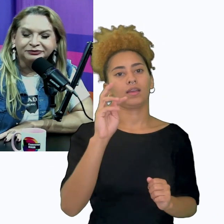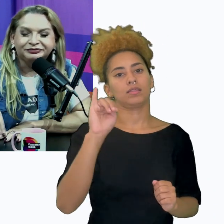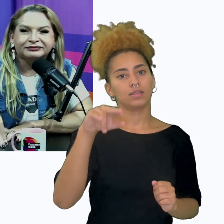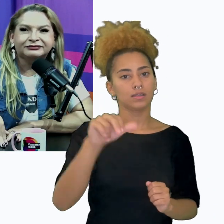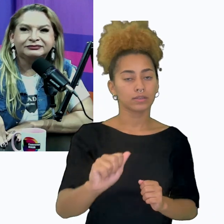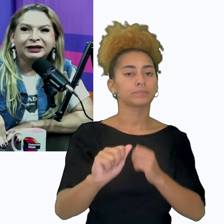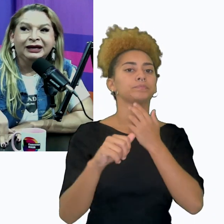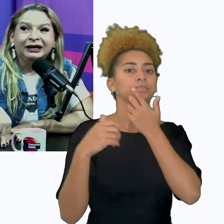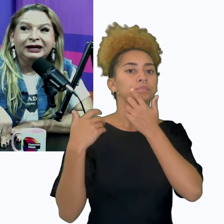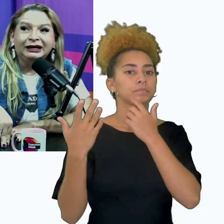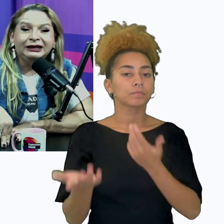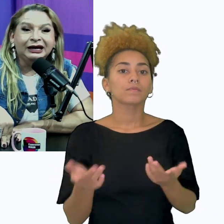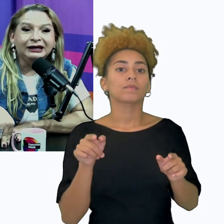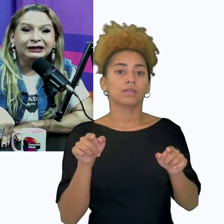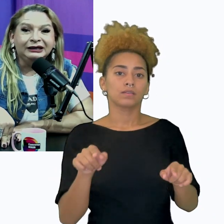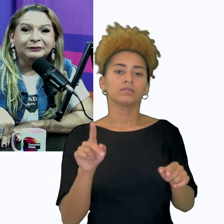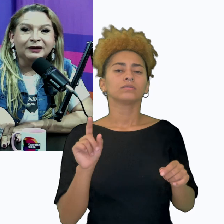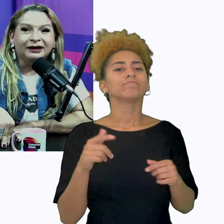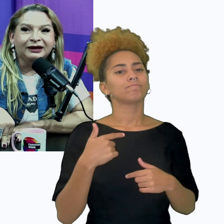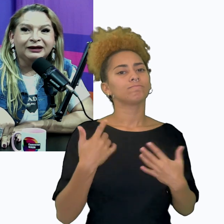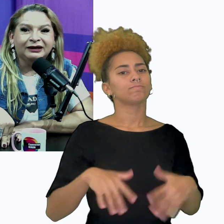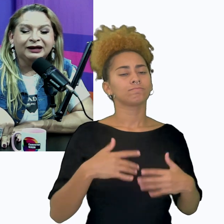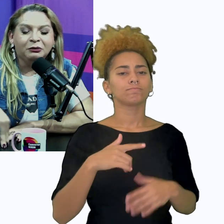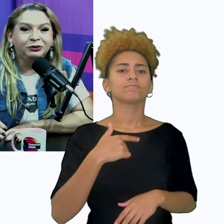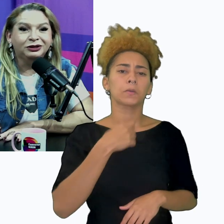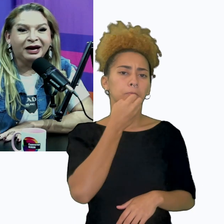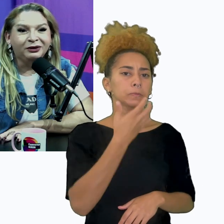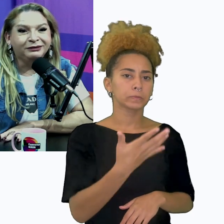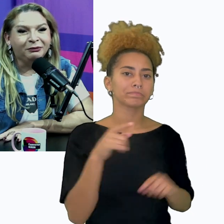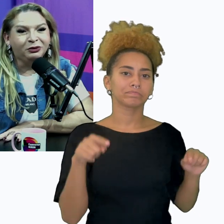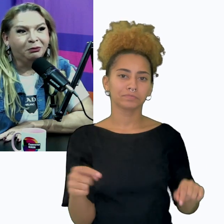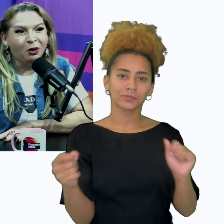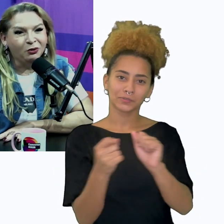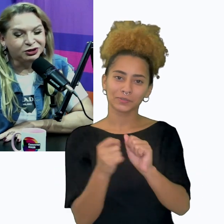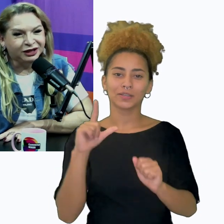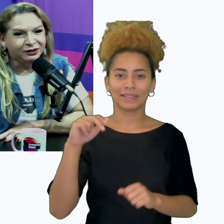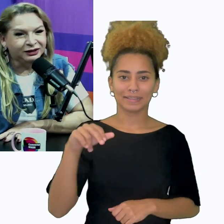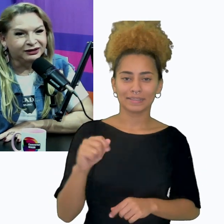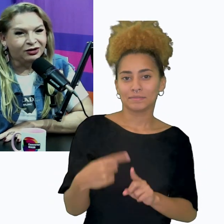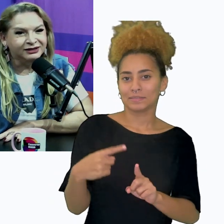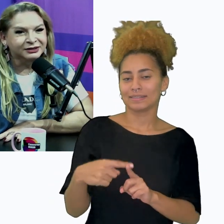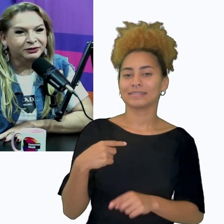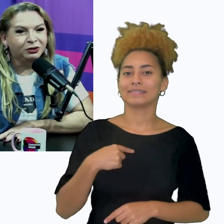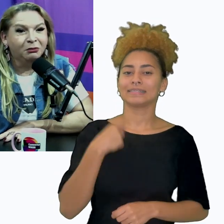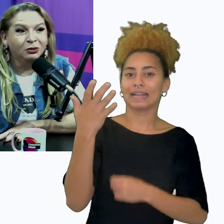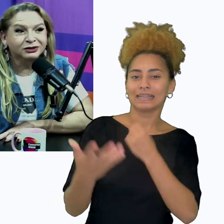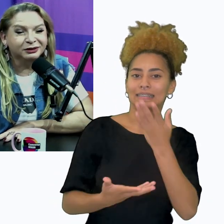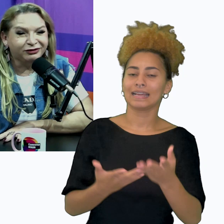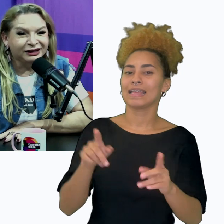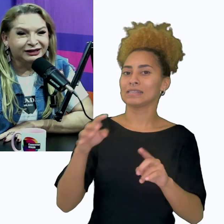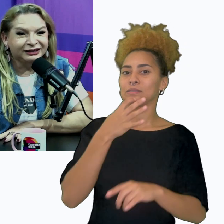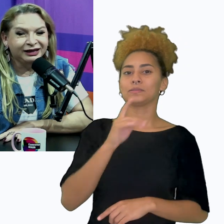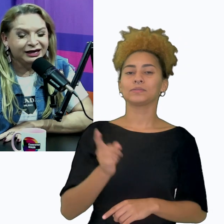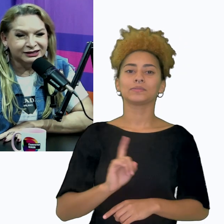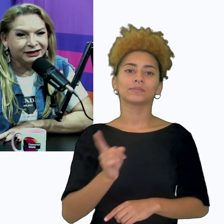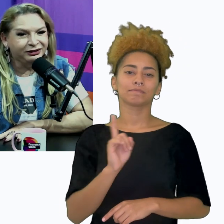Ávila. E aí é muito bom estar aqui com a Lena Oxa, porque eu tenho um monte de coisa pra falar